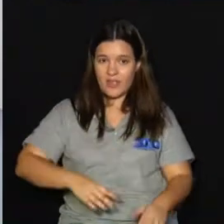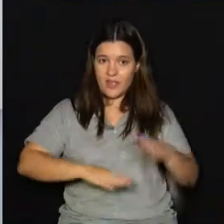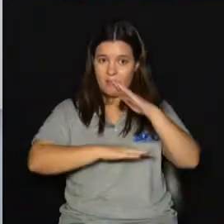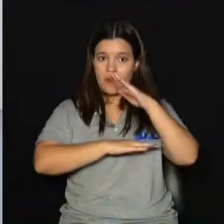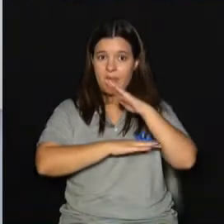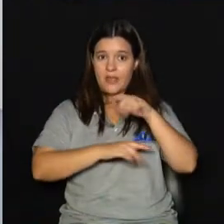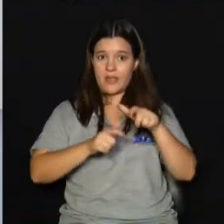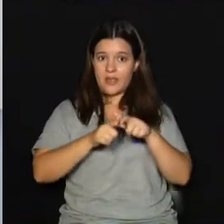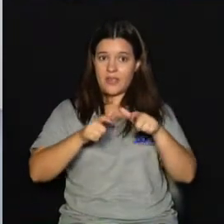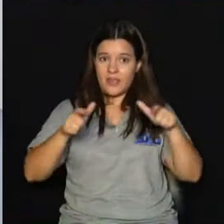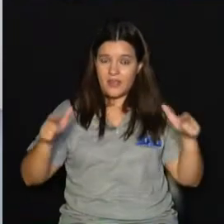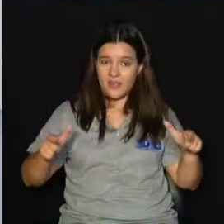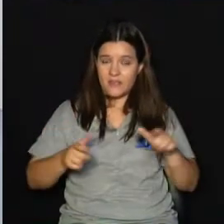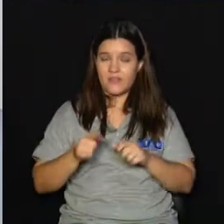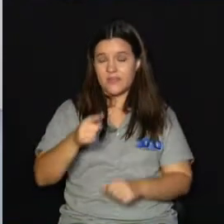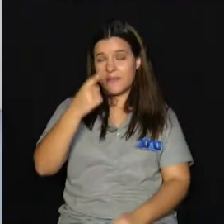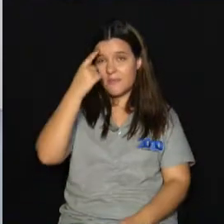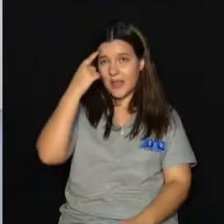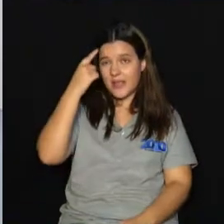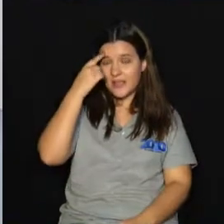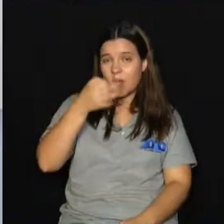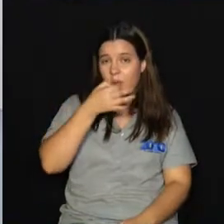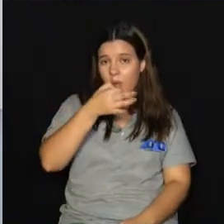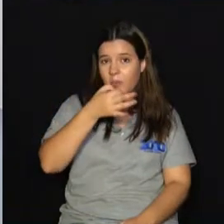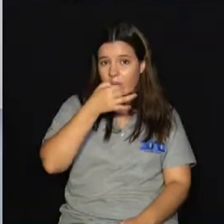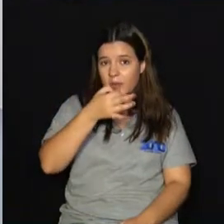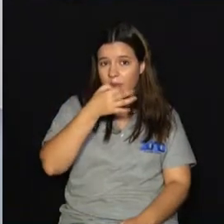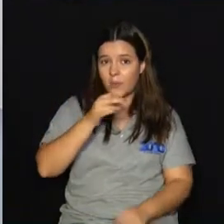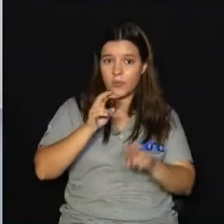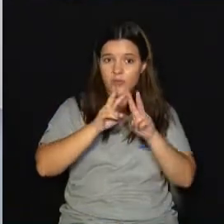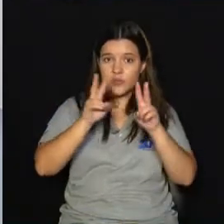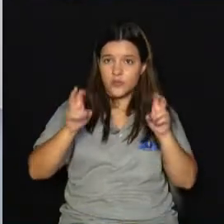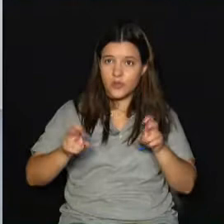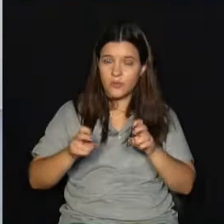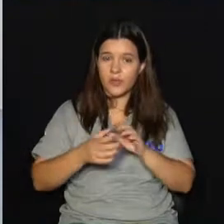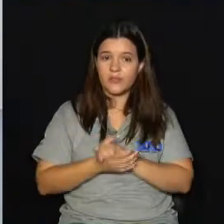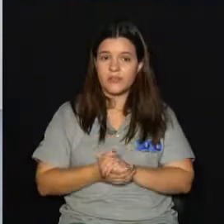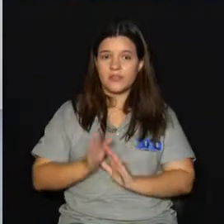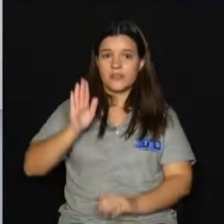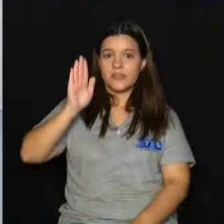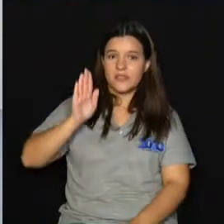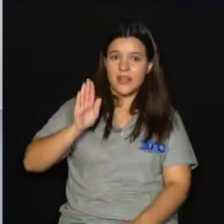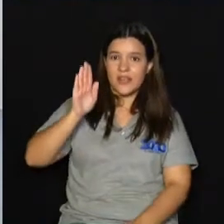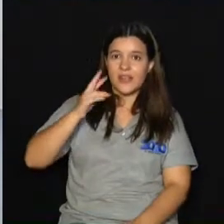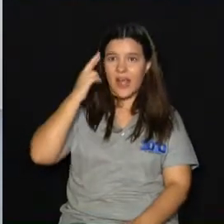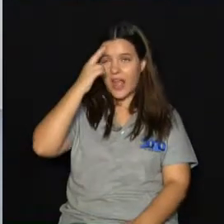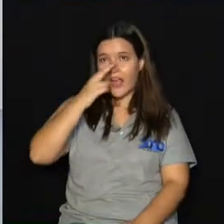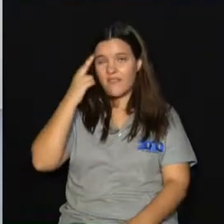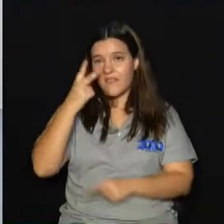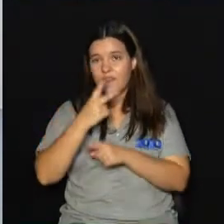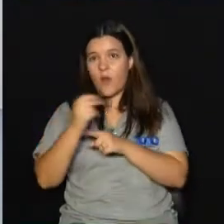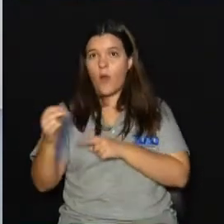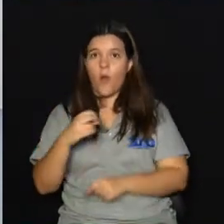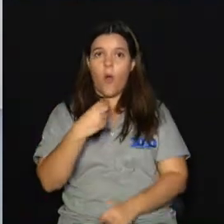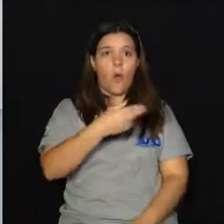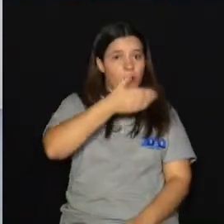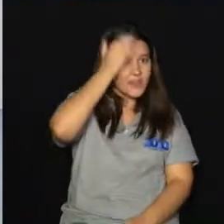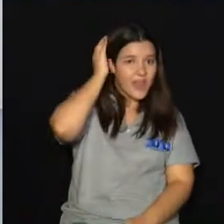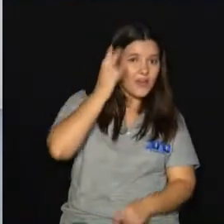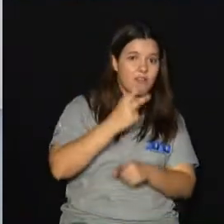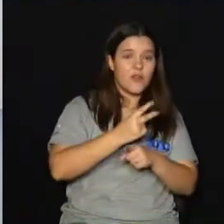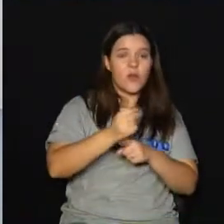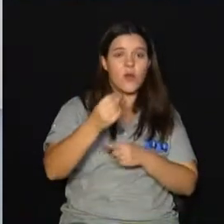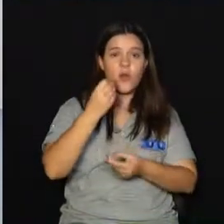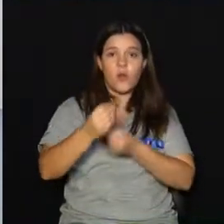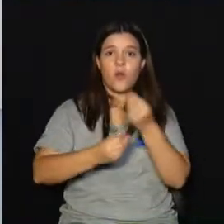maioria. Que análise que você faz se um ou outro candidato vencer? Se o Rafa vencer, se o Dário vencer, como é que vai